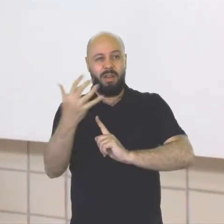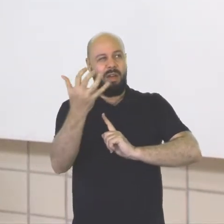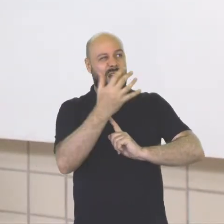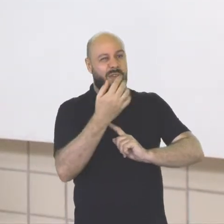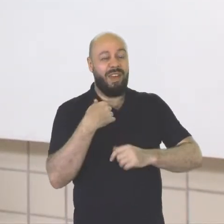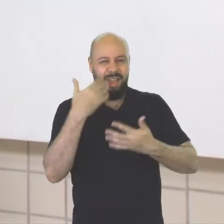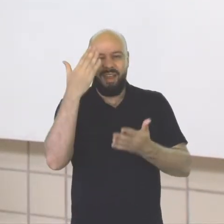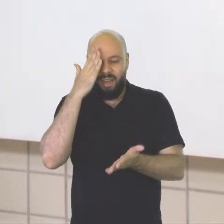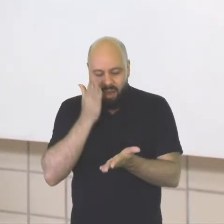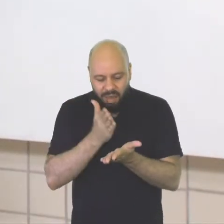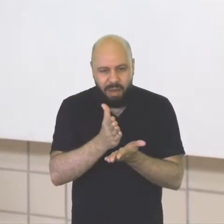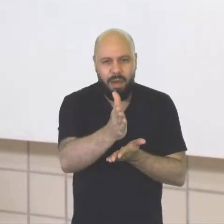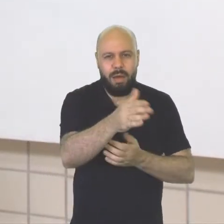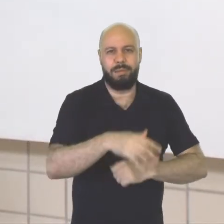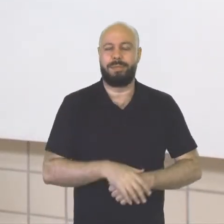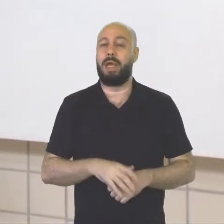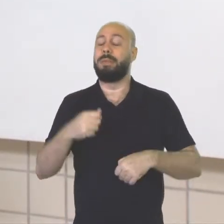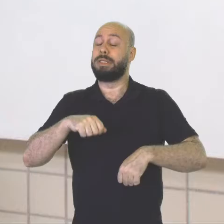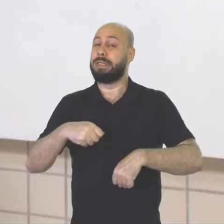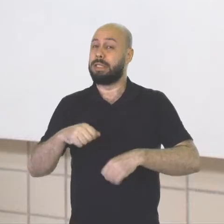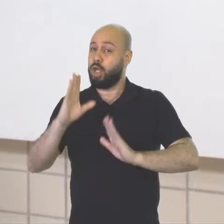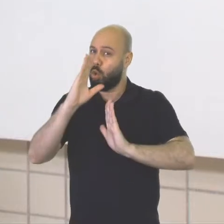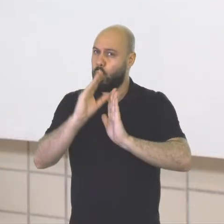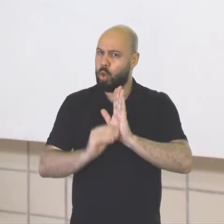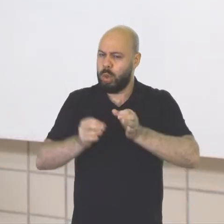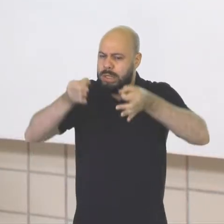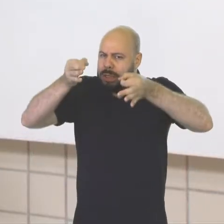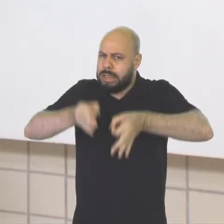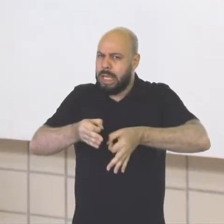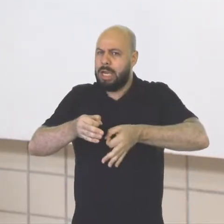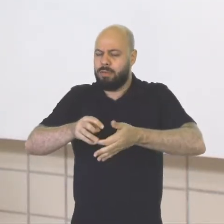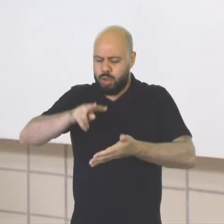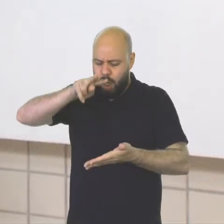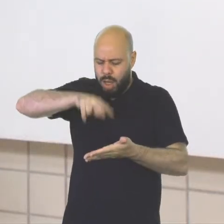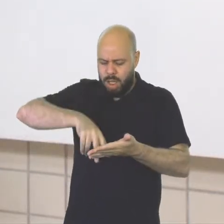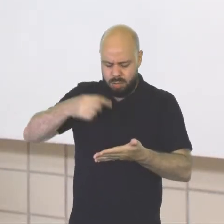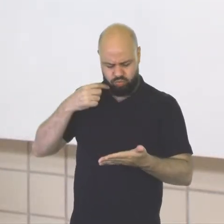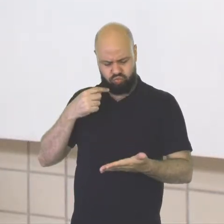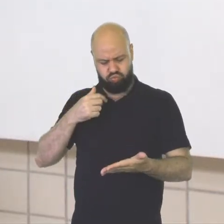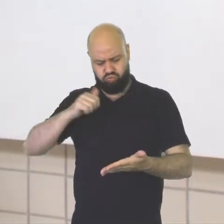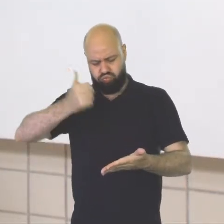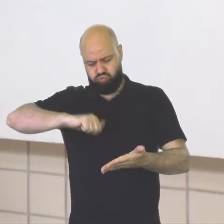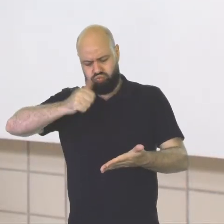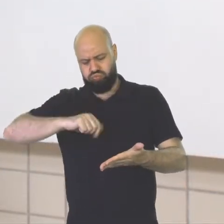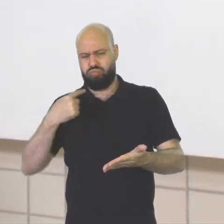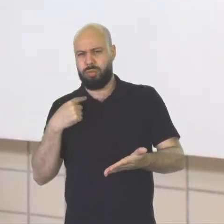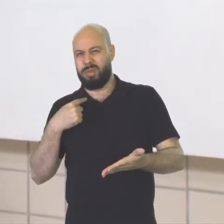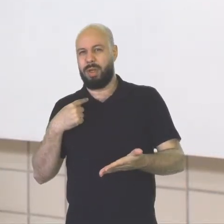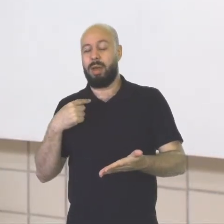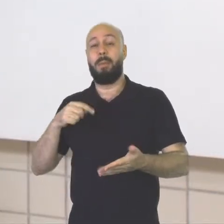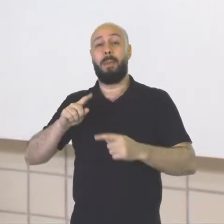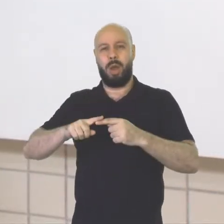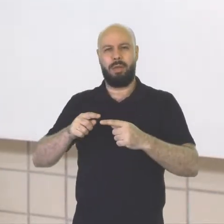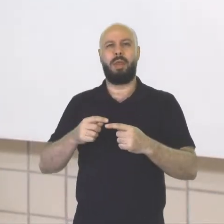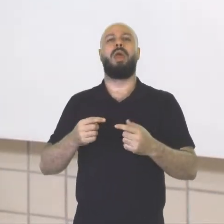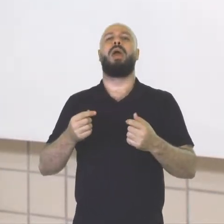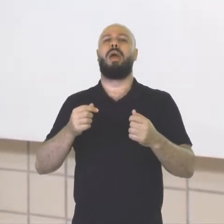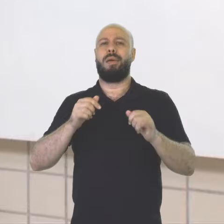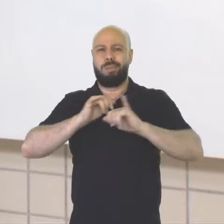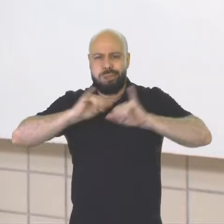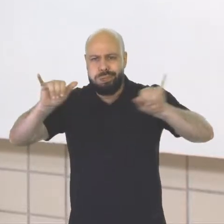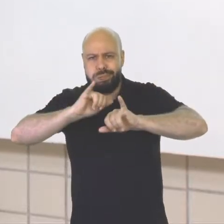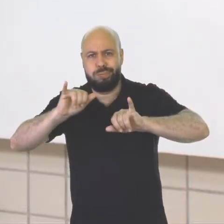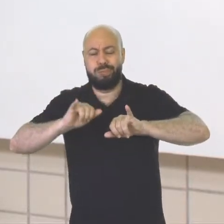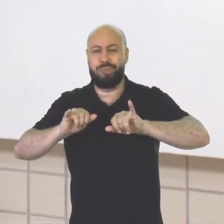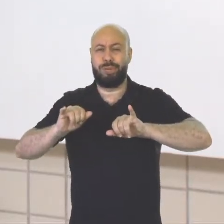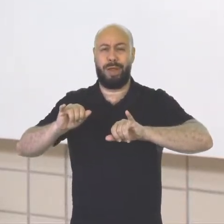você selecione bem o conteúdo que você está lendo, para que você não acredite em fake news, né, que são essas notícias falsas que